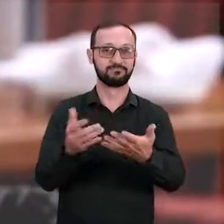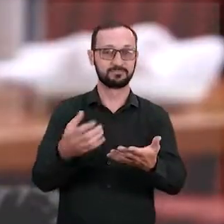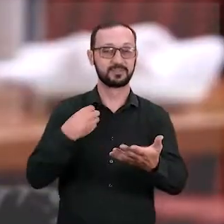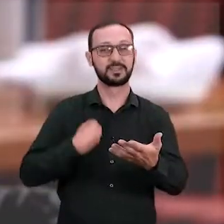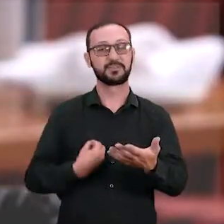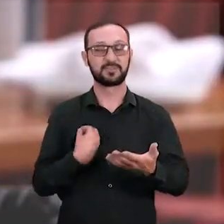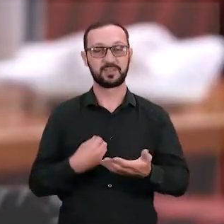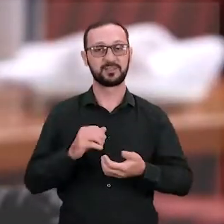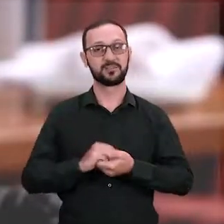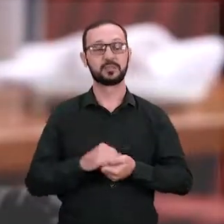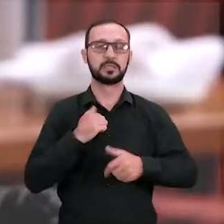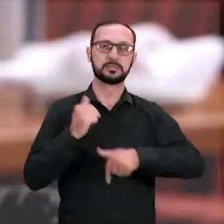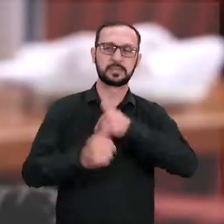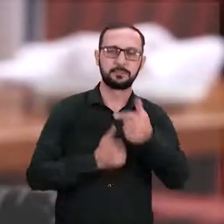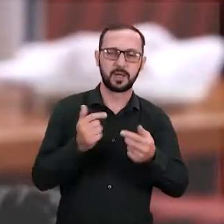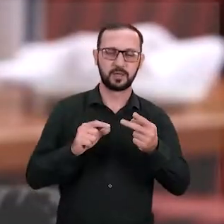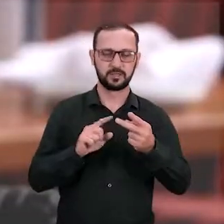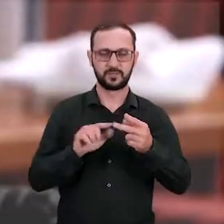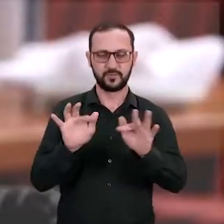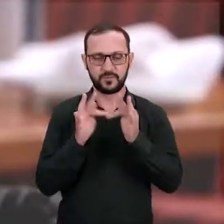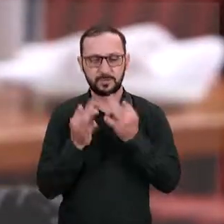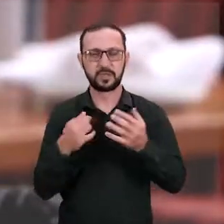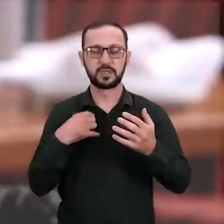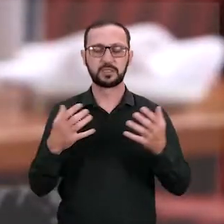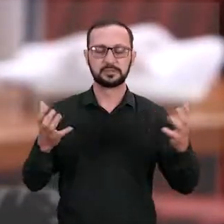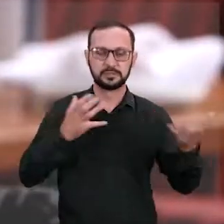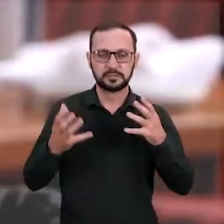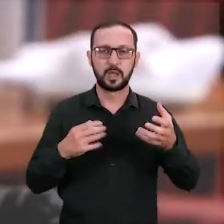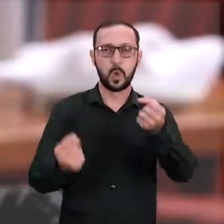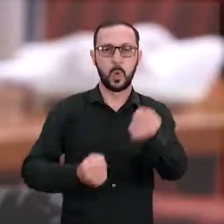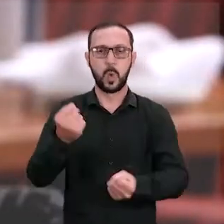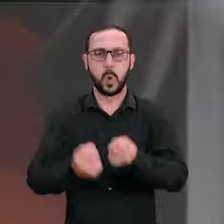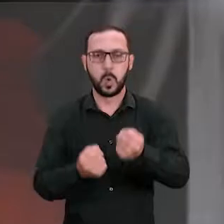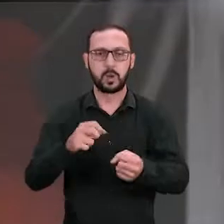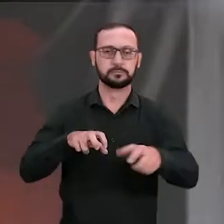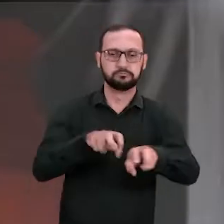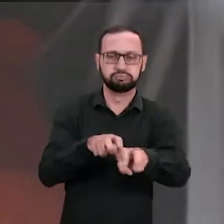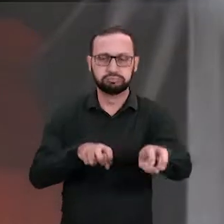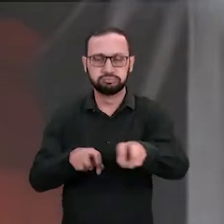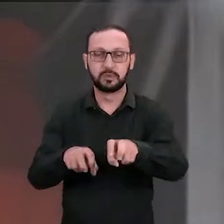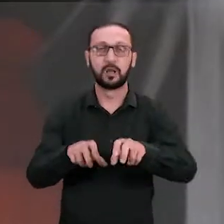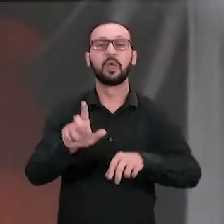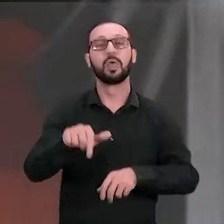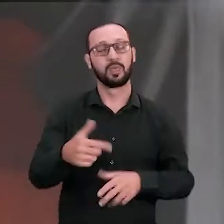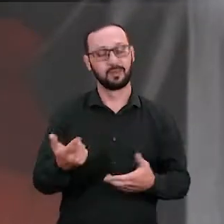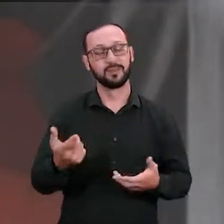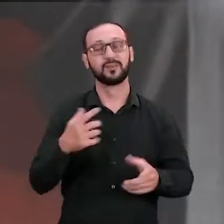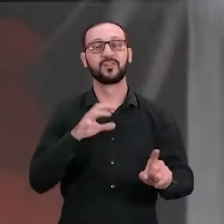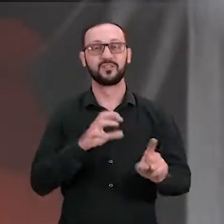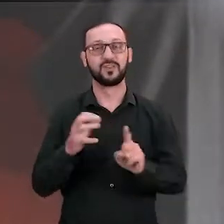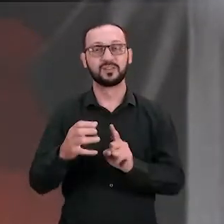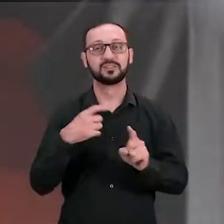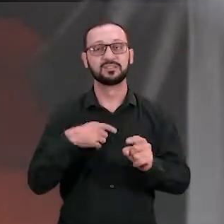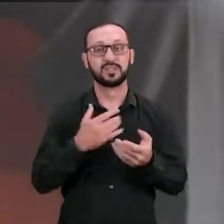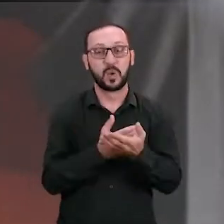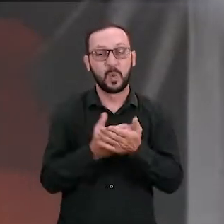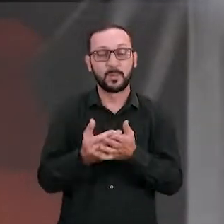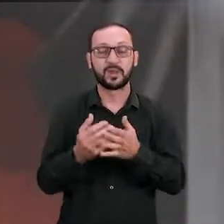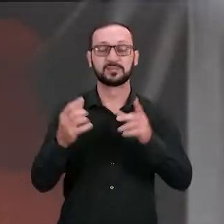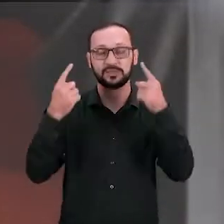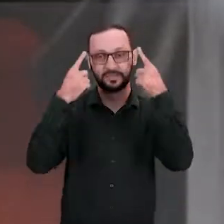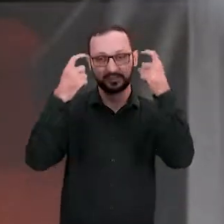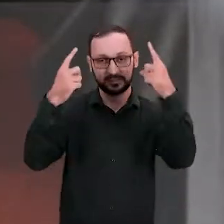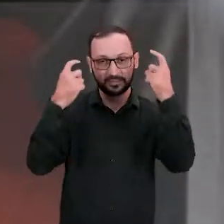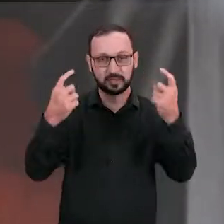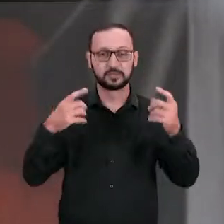situação que a pessoa vive. Trabalho, família, correria, trânsito, isso tudo leva à situação de